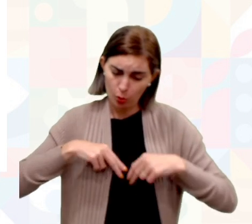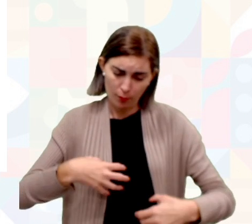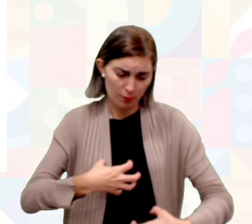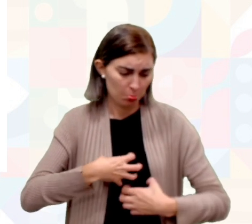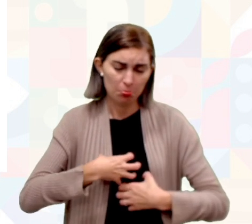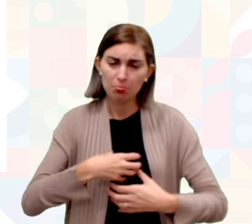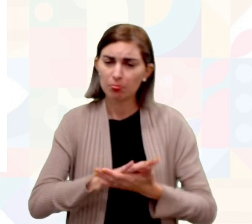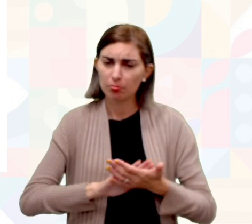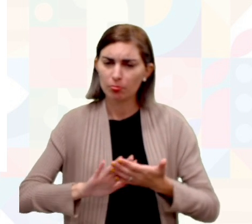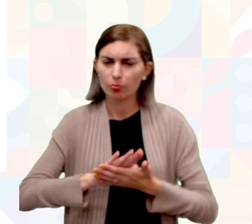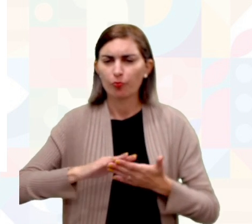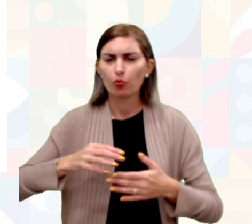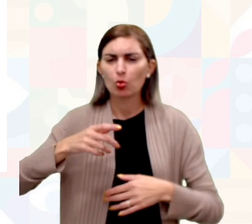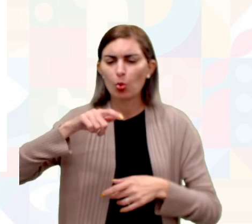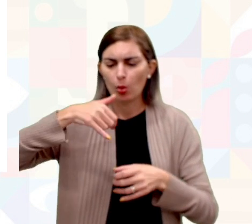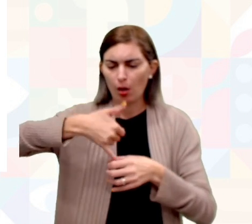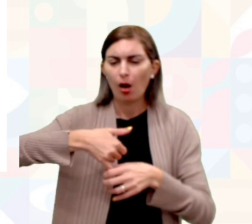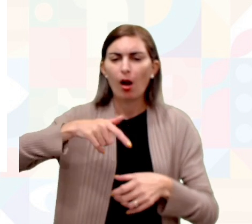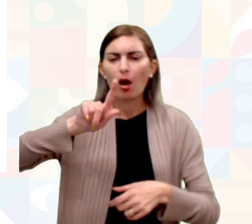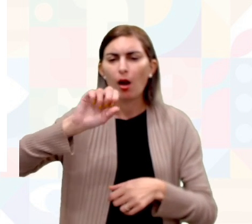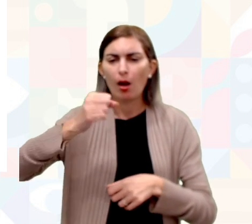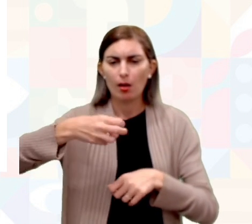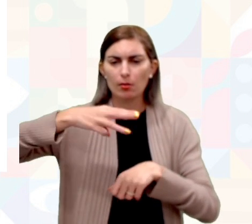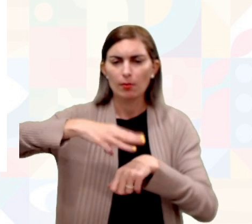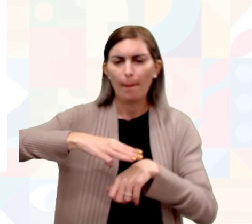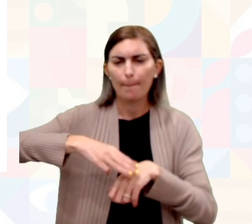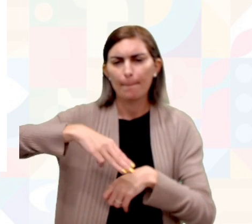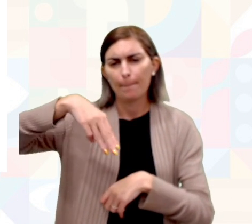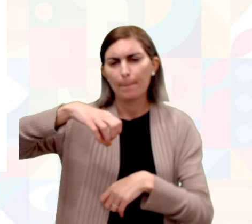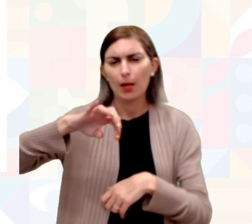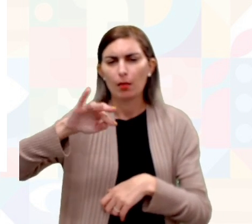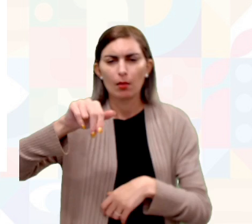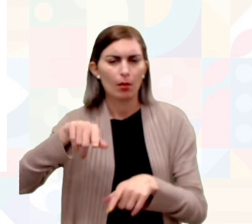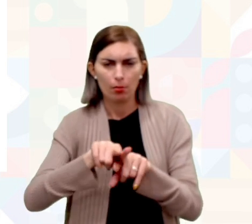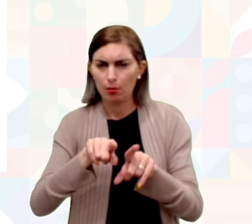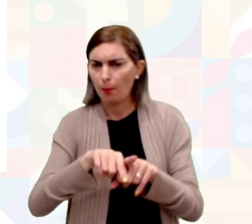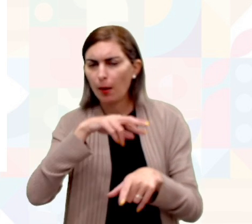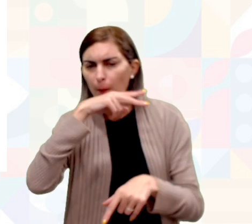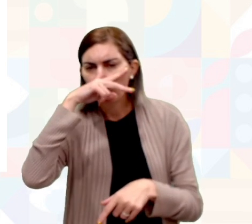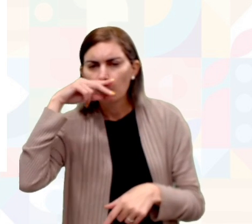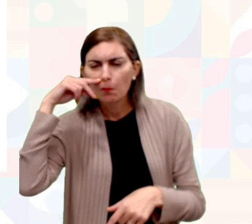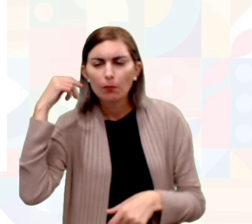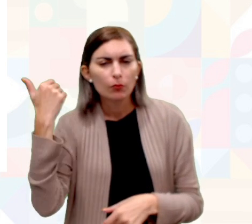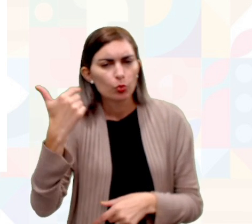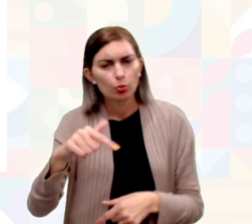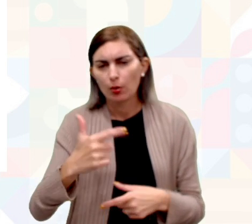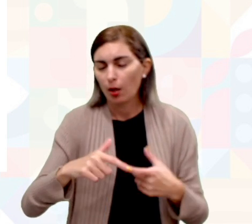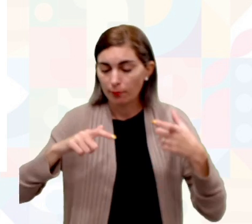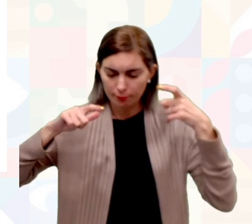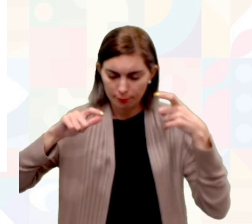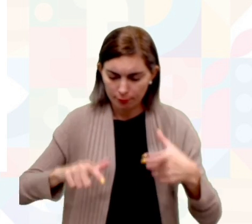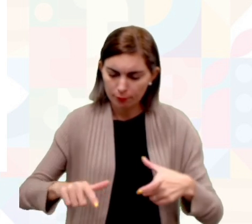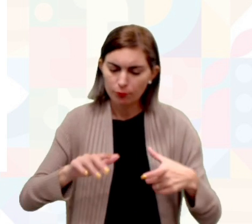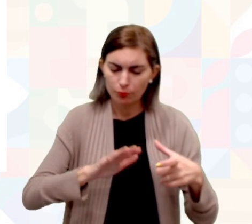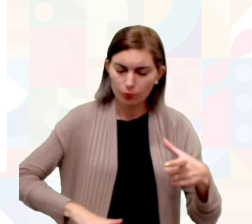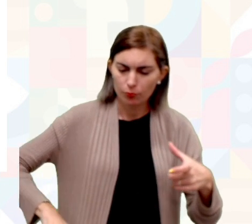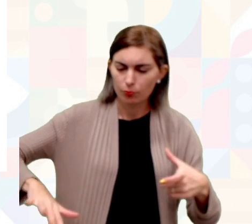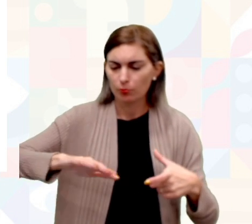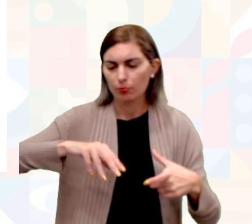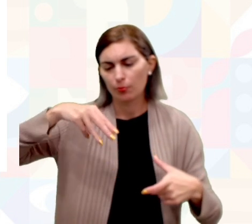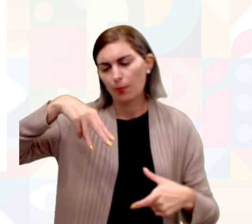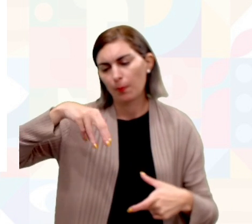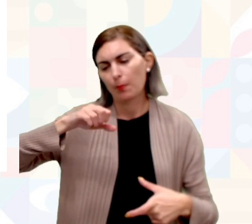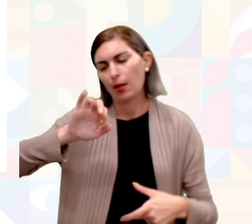gás metano, por exemplo, é um gás que não tem odor, né? Então, a gente pode estar num lugar onde há